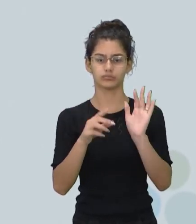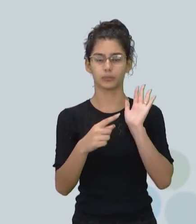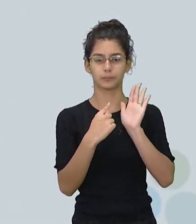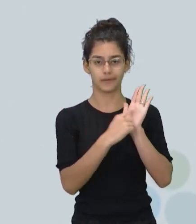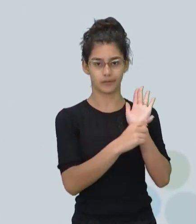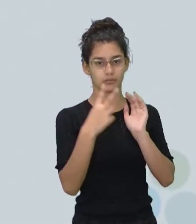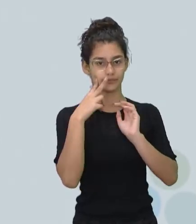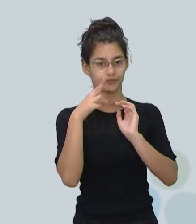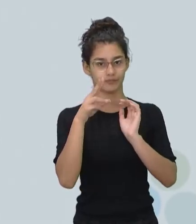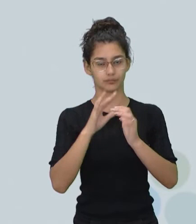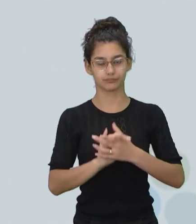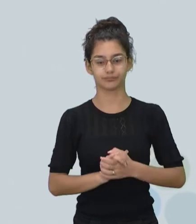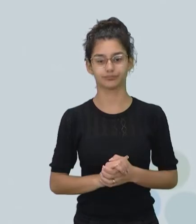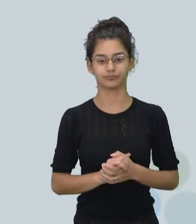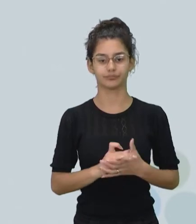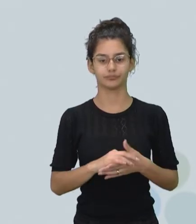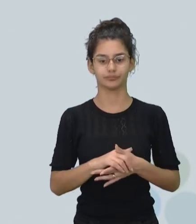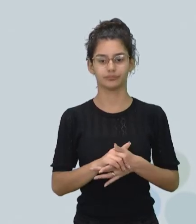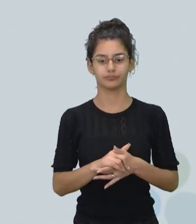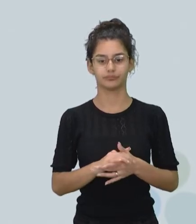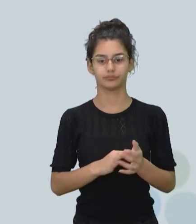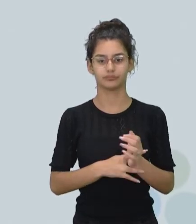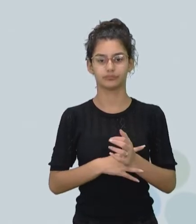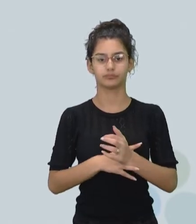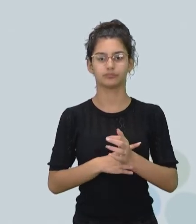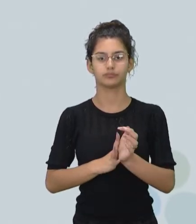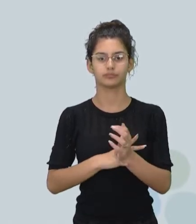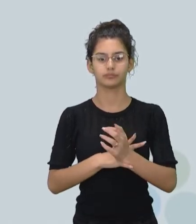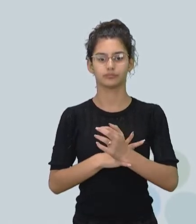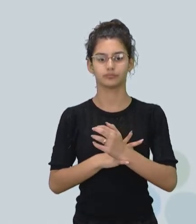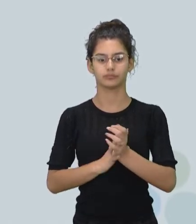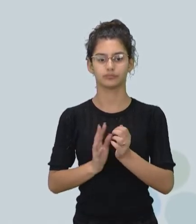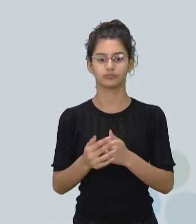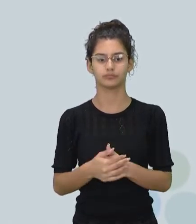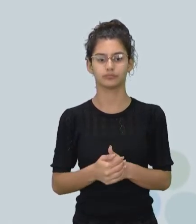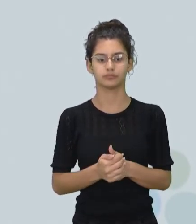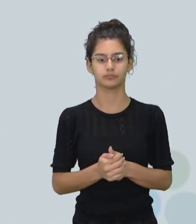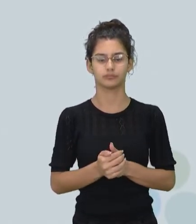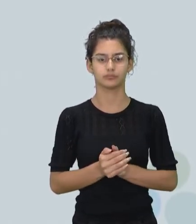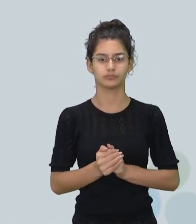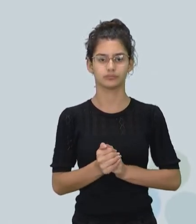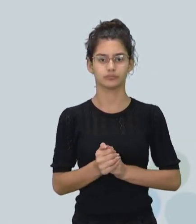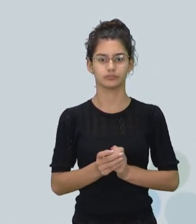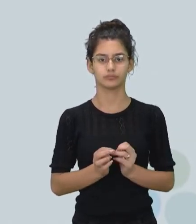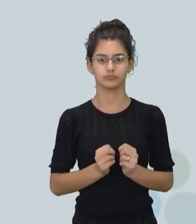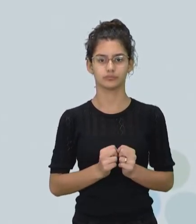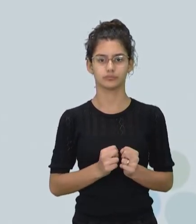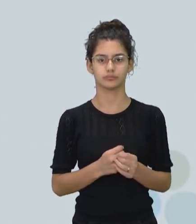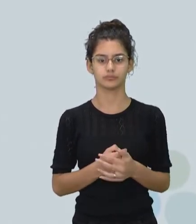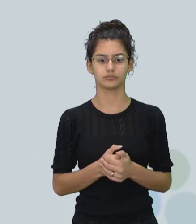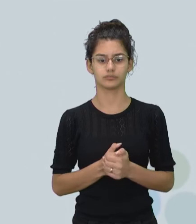vocês, ó, as 100 léguas da ilha de Cabo Verde, deixa eu pegar uma